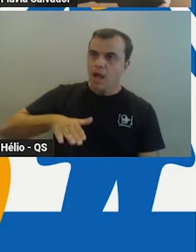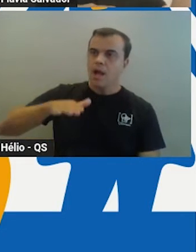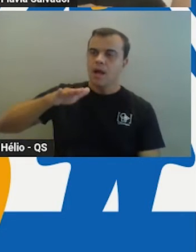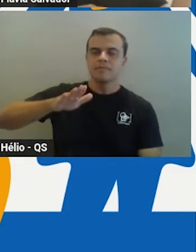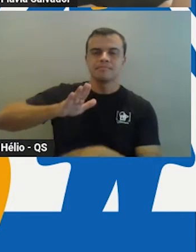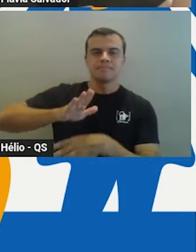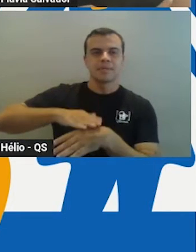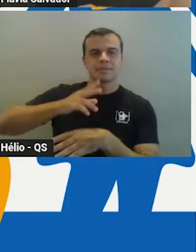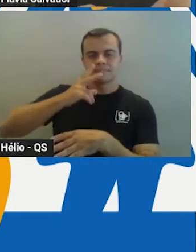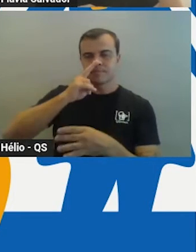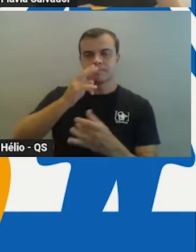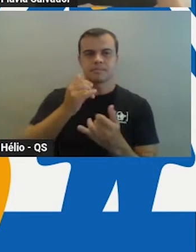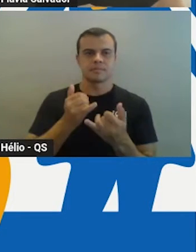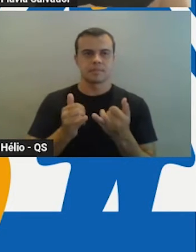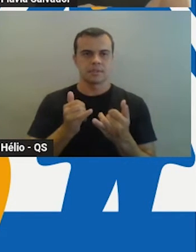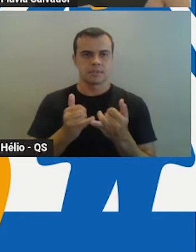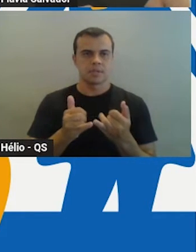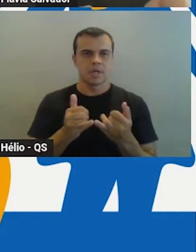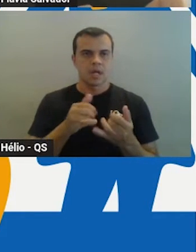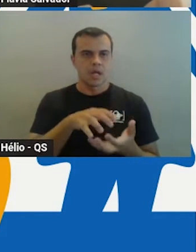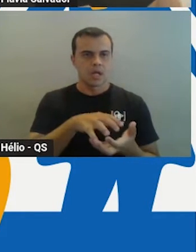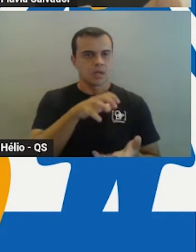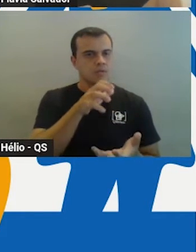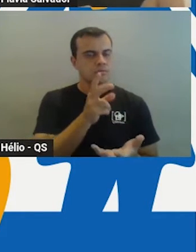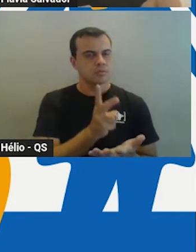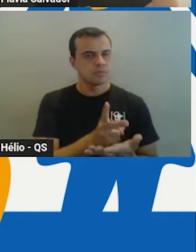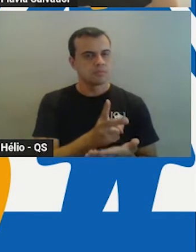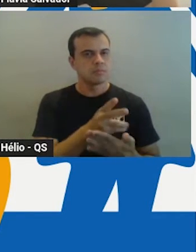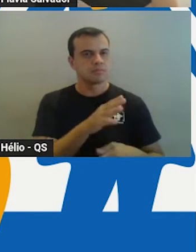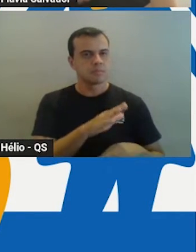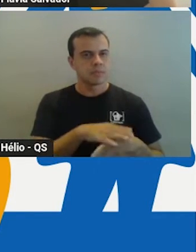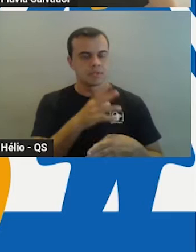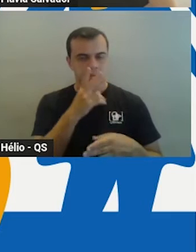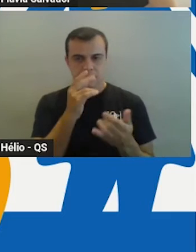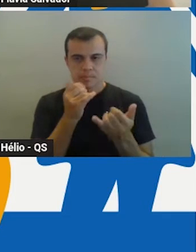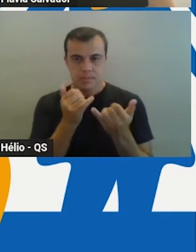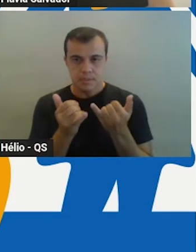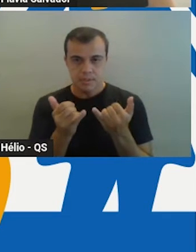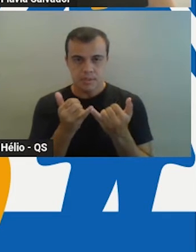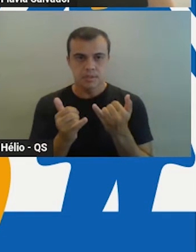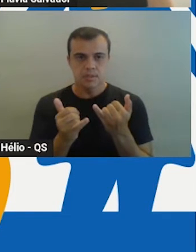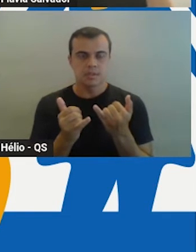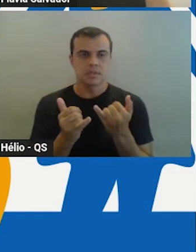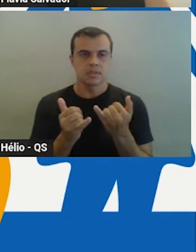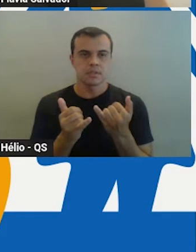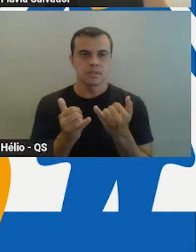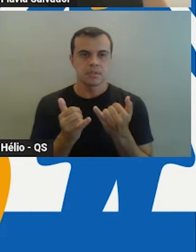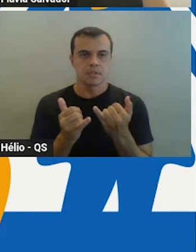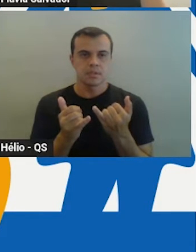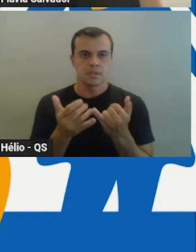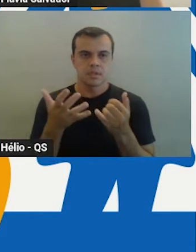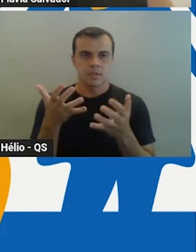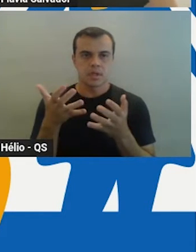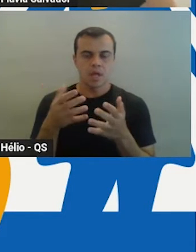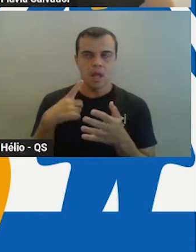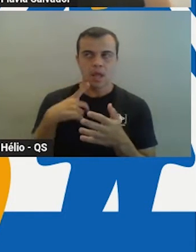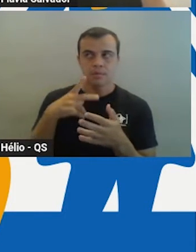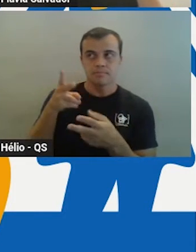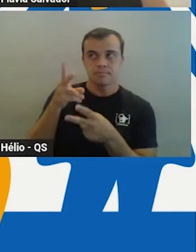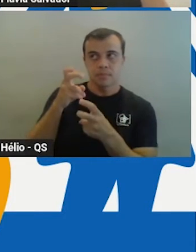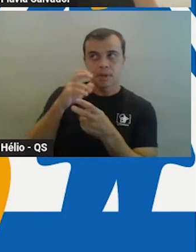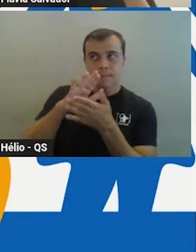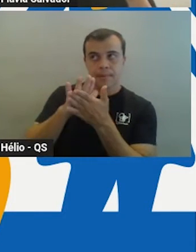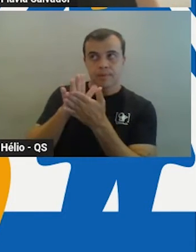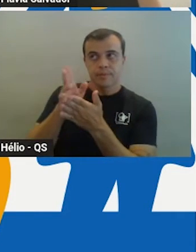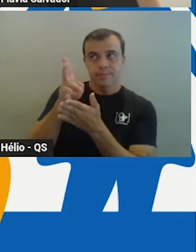mais parecidas com adultos e cada vez mais parecidas elas cada vez mais reproduzem